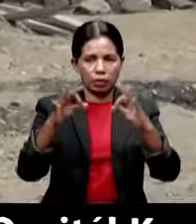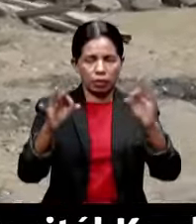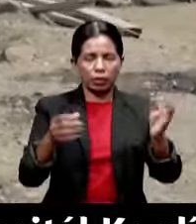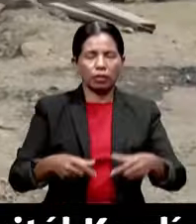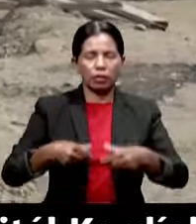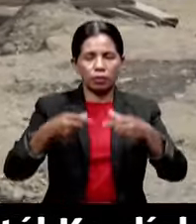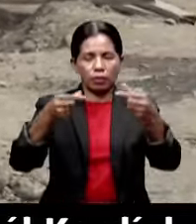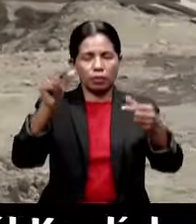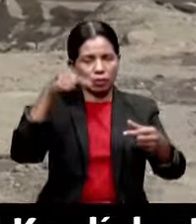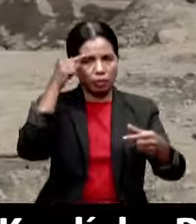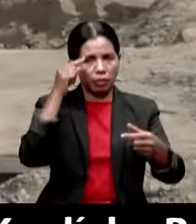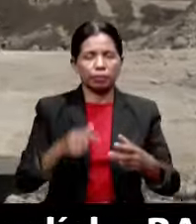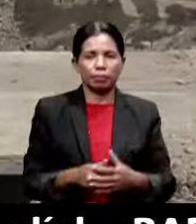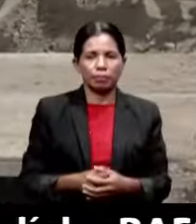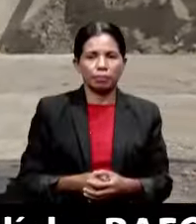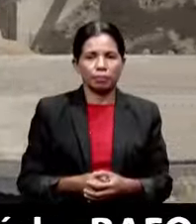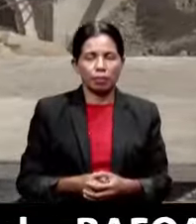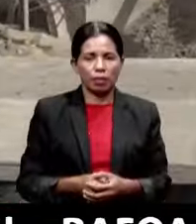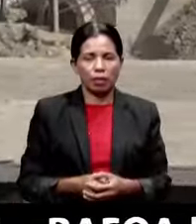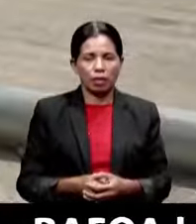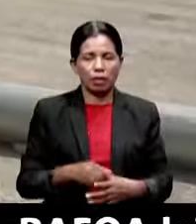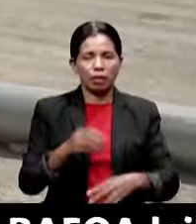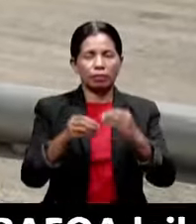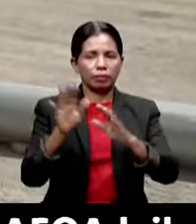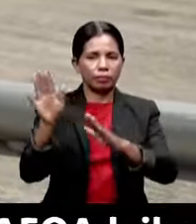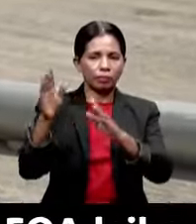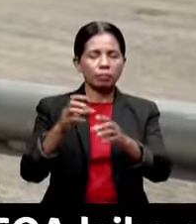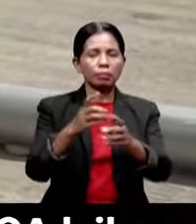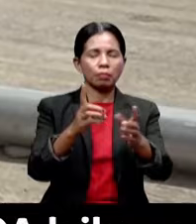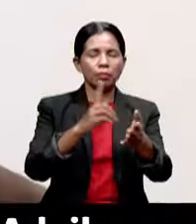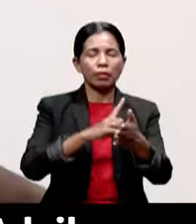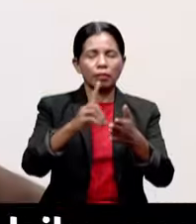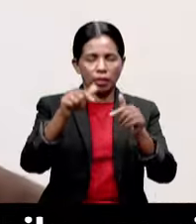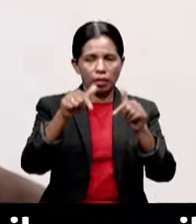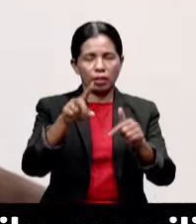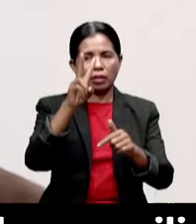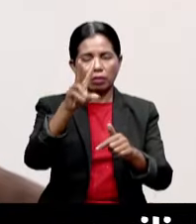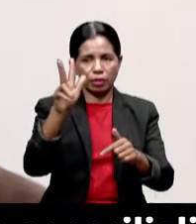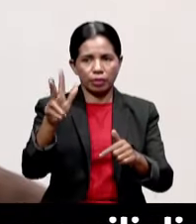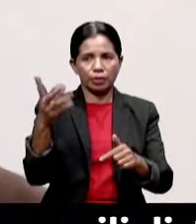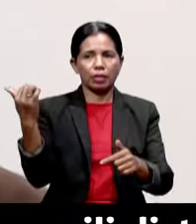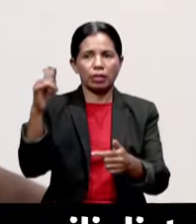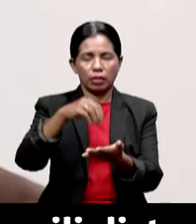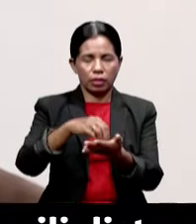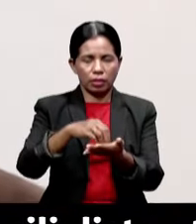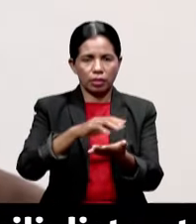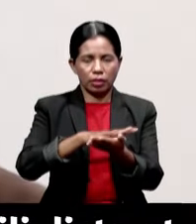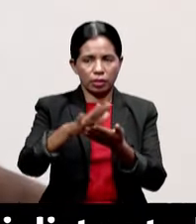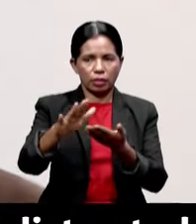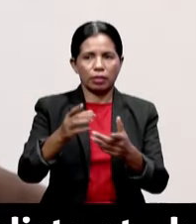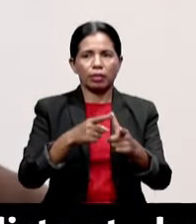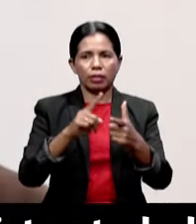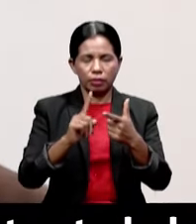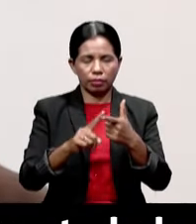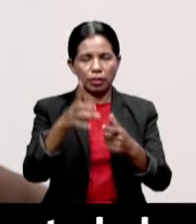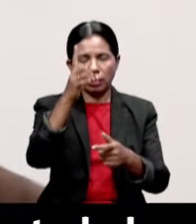entrega para governo. Urbana nian kala semana ida ruatan, parte balo tahun Alcatraun, urbana